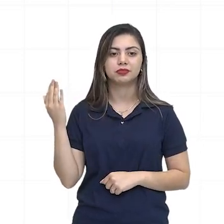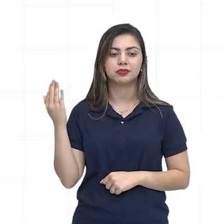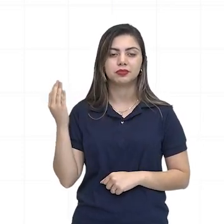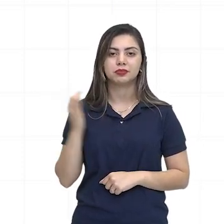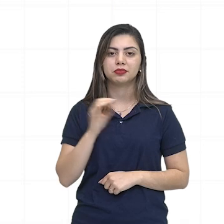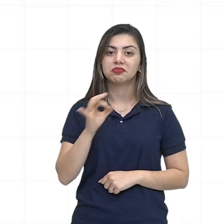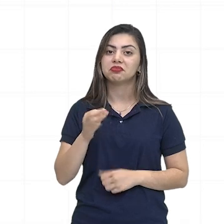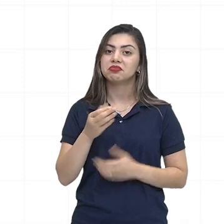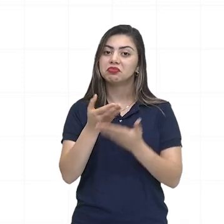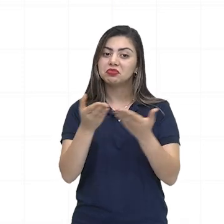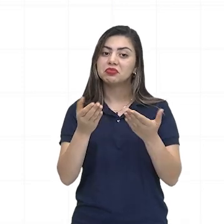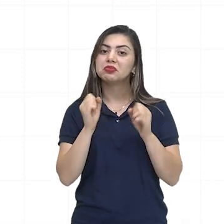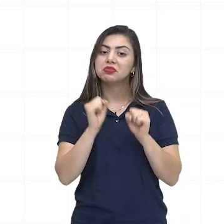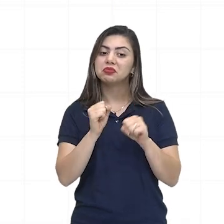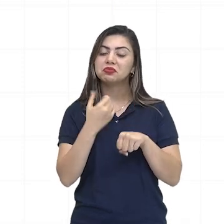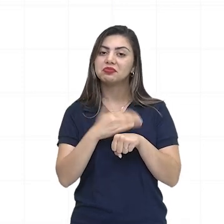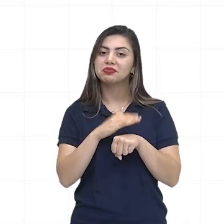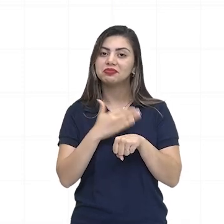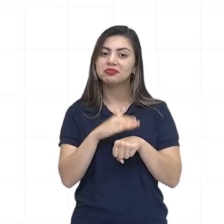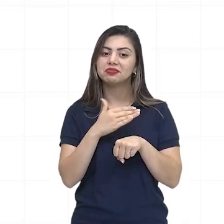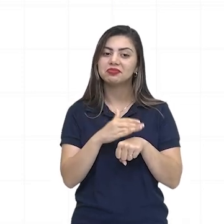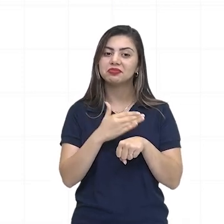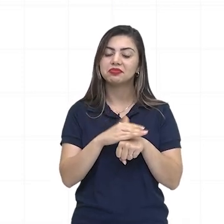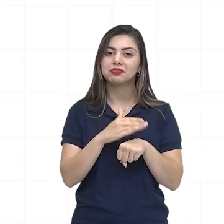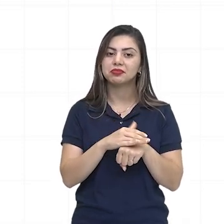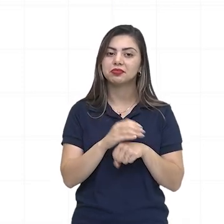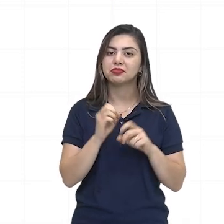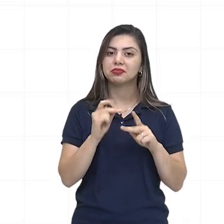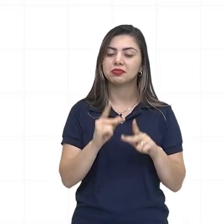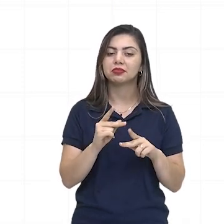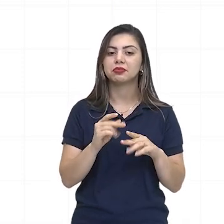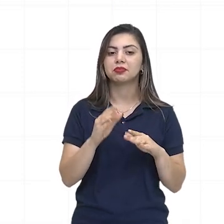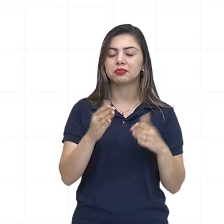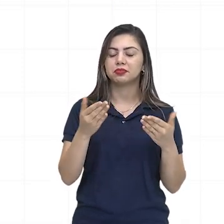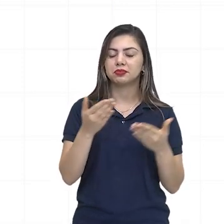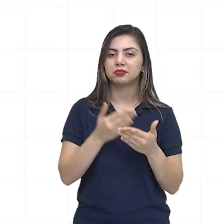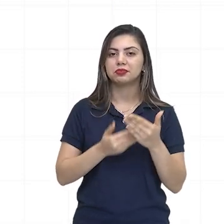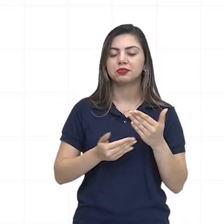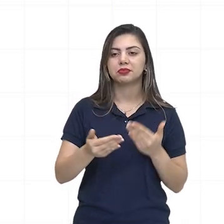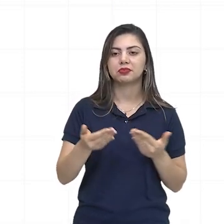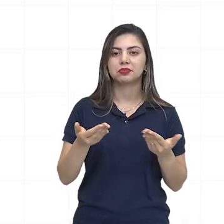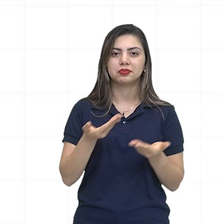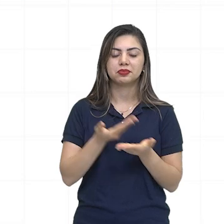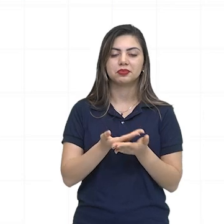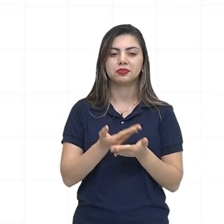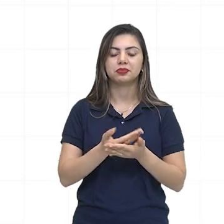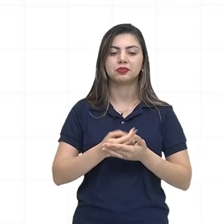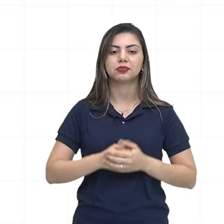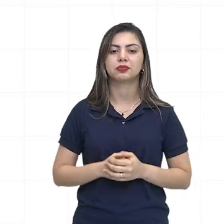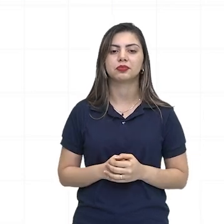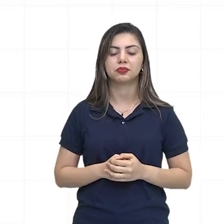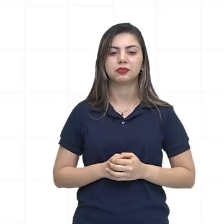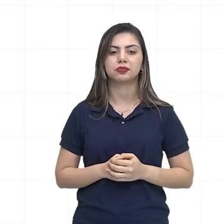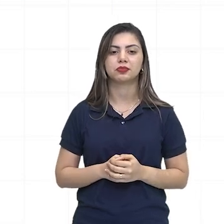3,6. Vou deixar para vocês fazerem esse exercício aí. E agora a gente vai dar continuidade aqui na nossa aula.